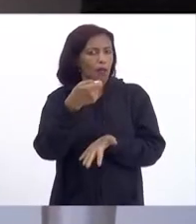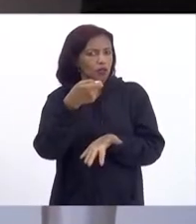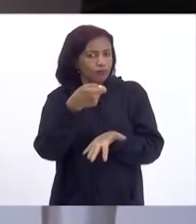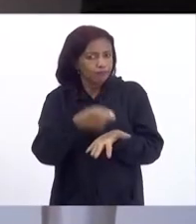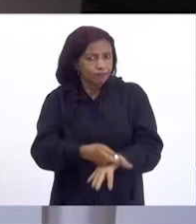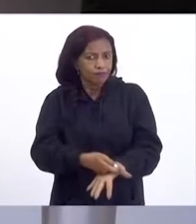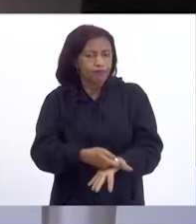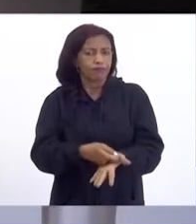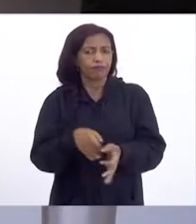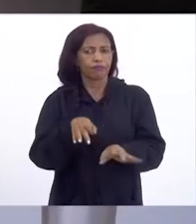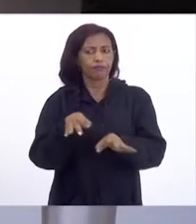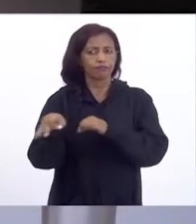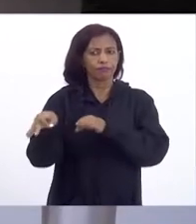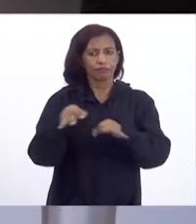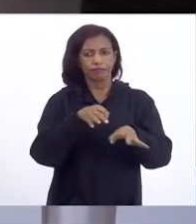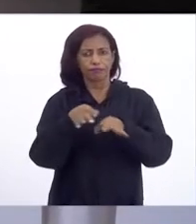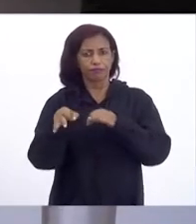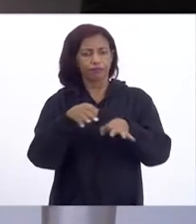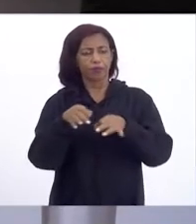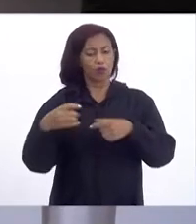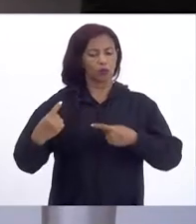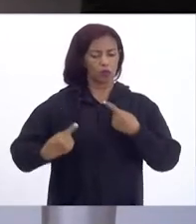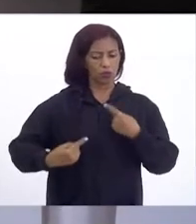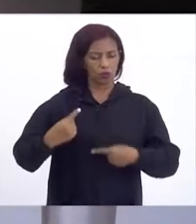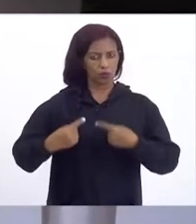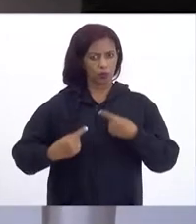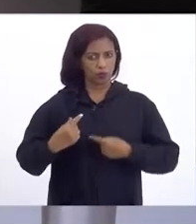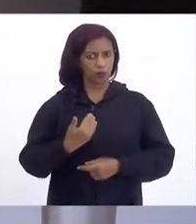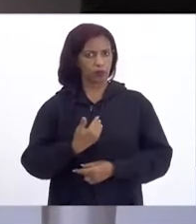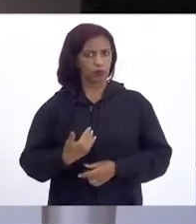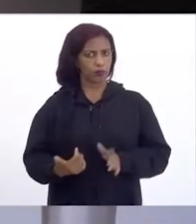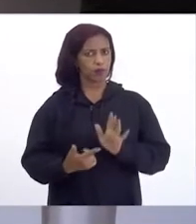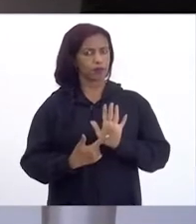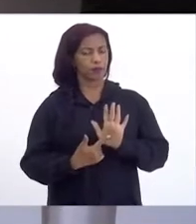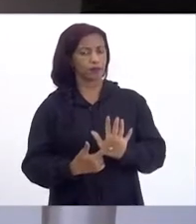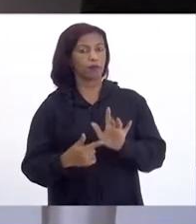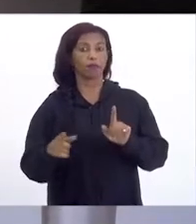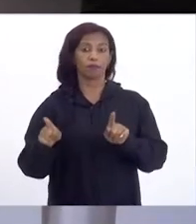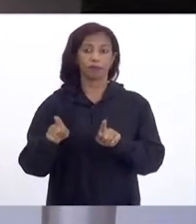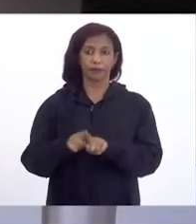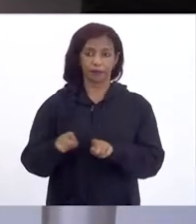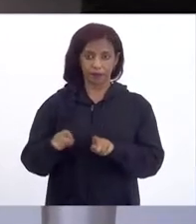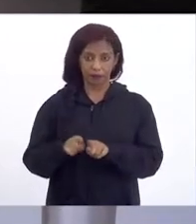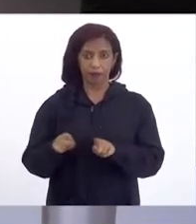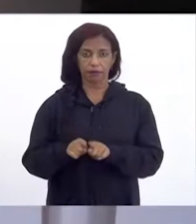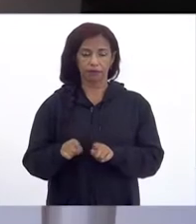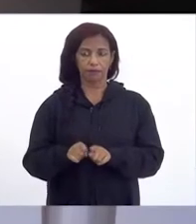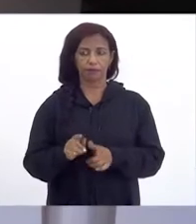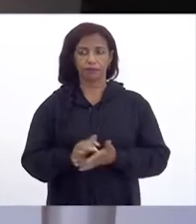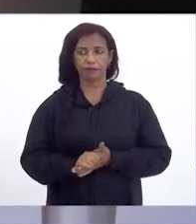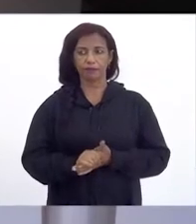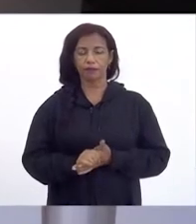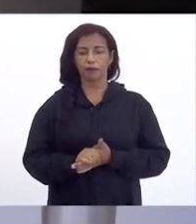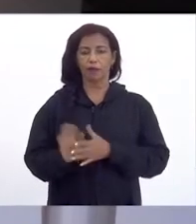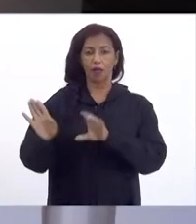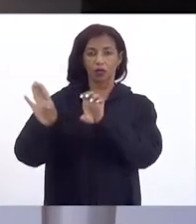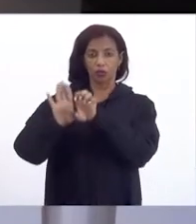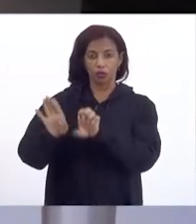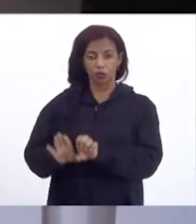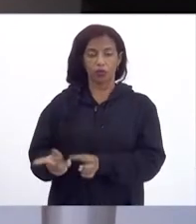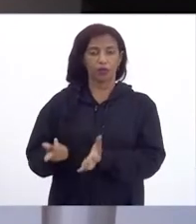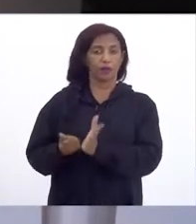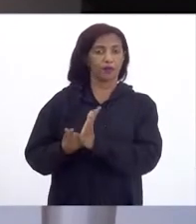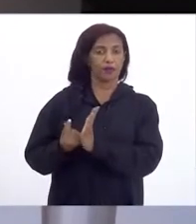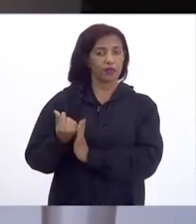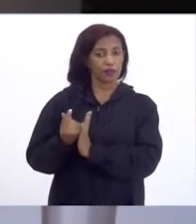no aspecto não só das políticas públicas a serem apresentadas, mas também sobre a estrutura financeira